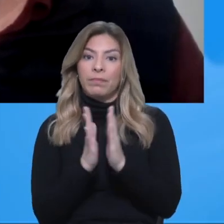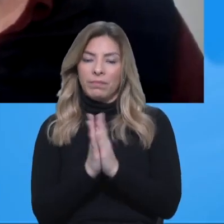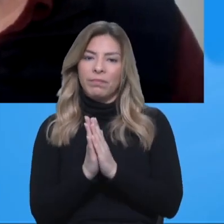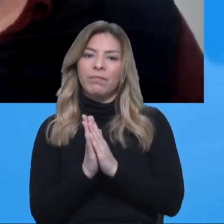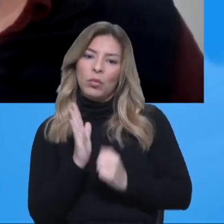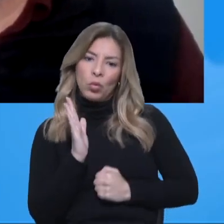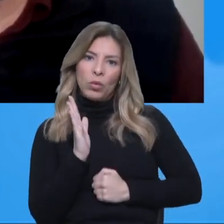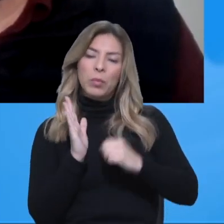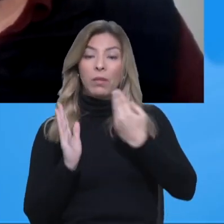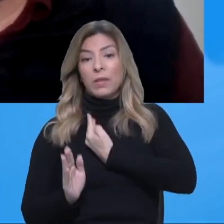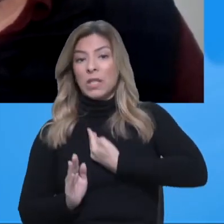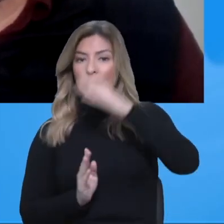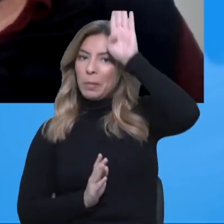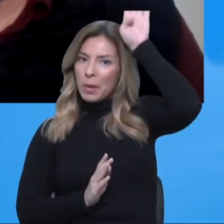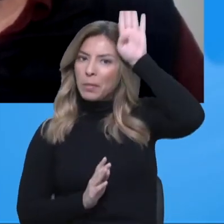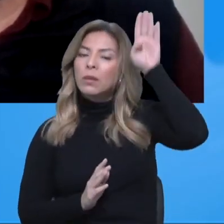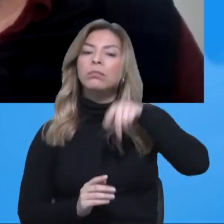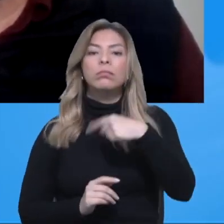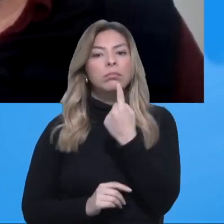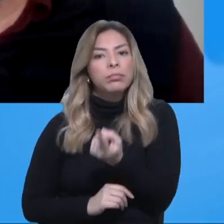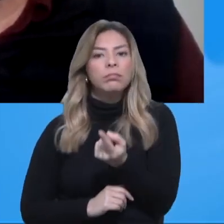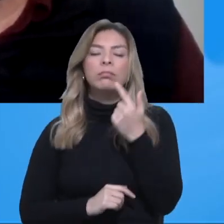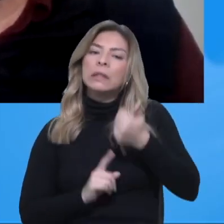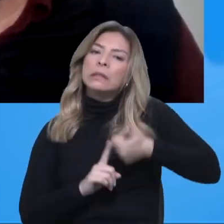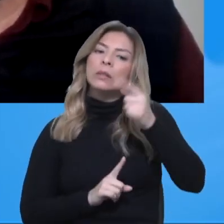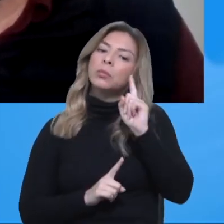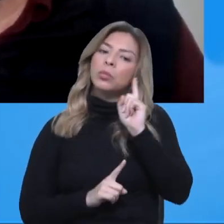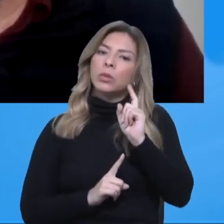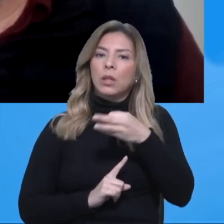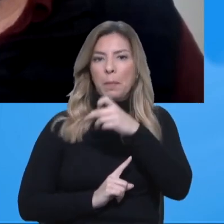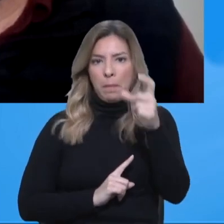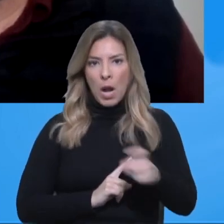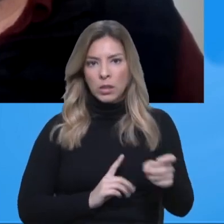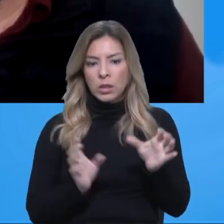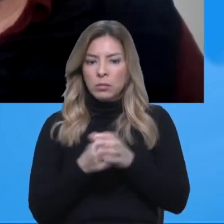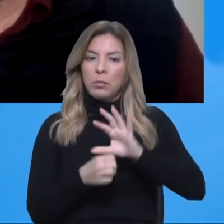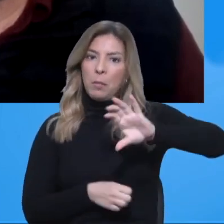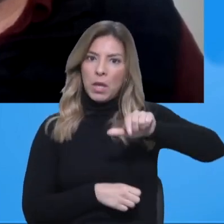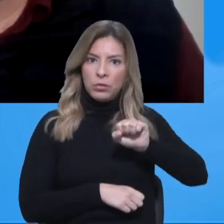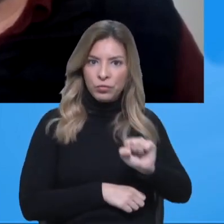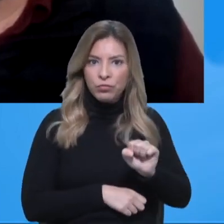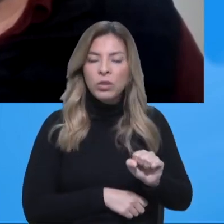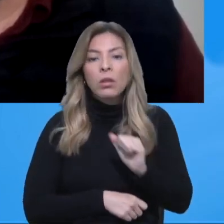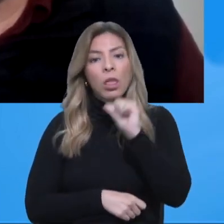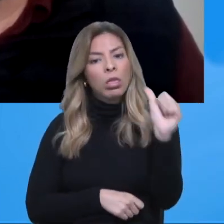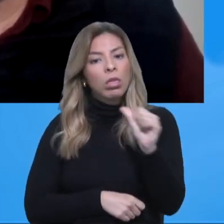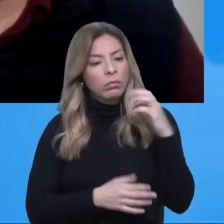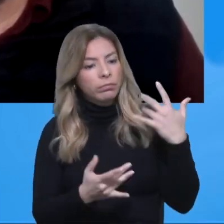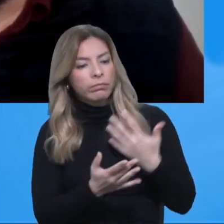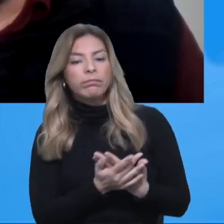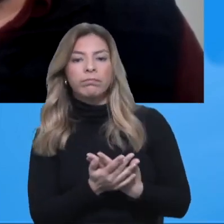nessa afirmação da paz para o país, que repete constantemente, mesmo a partir de uma cama do